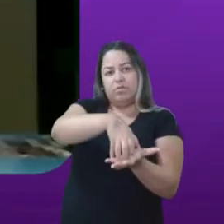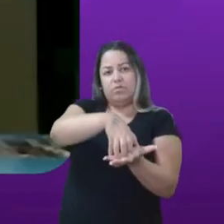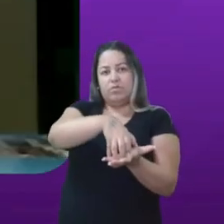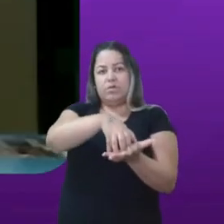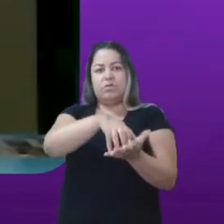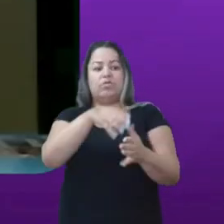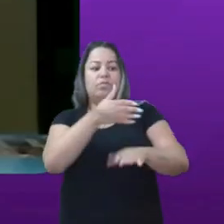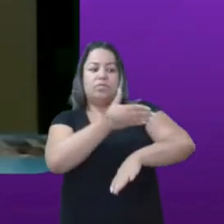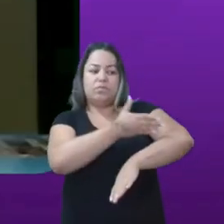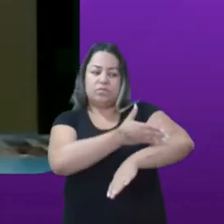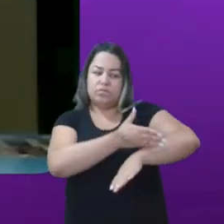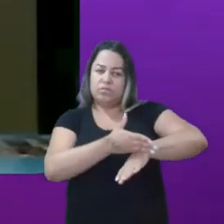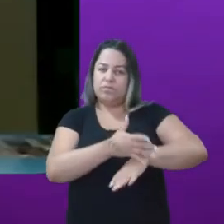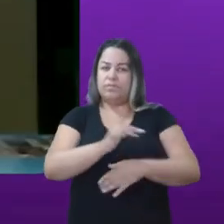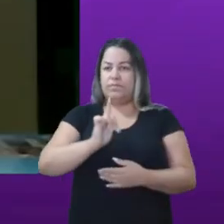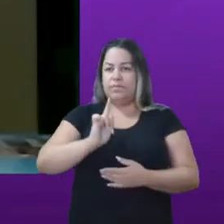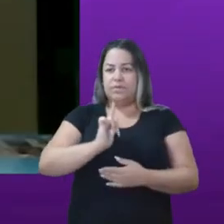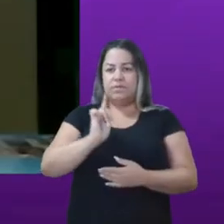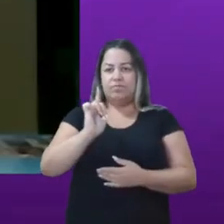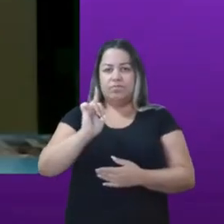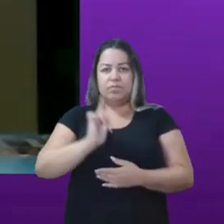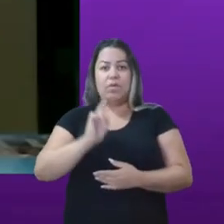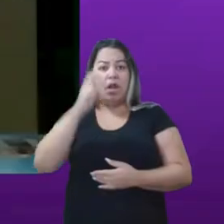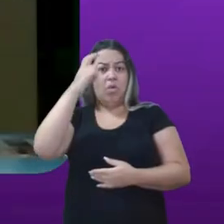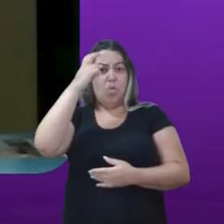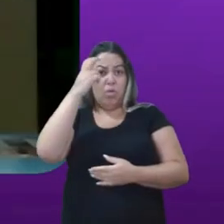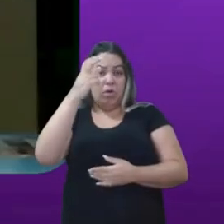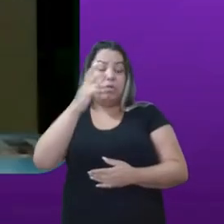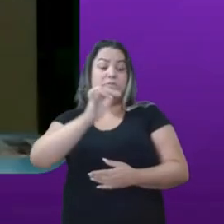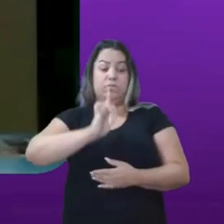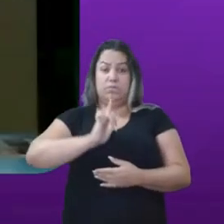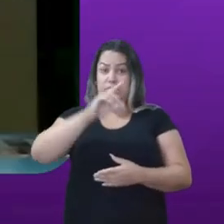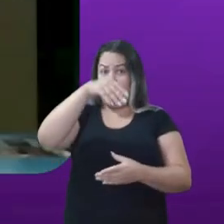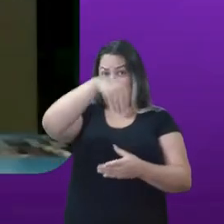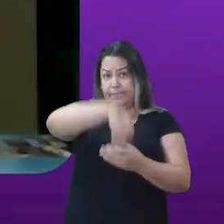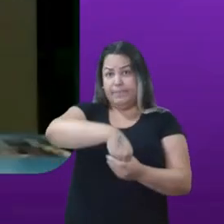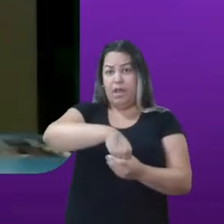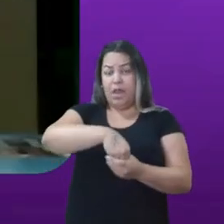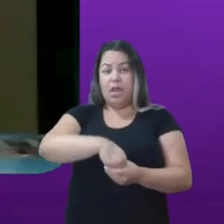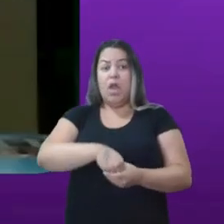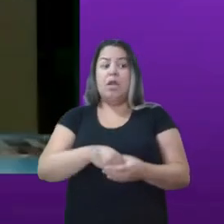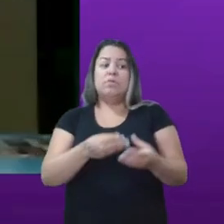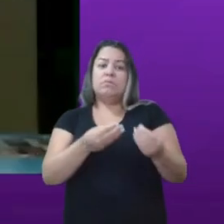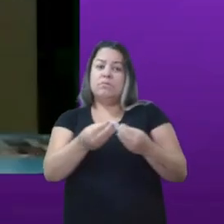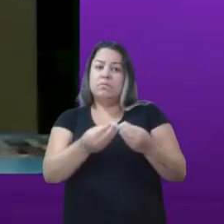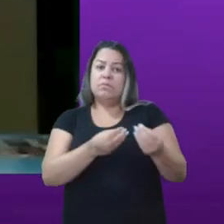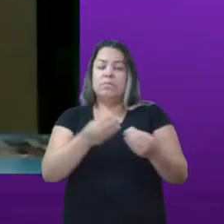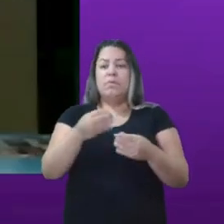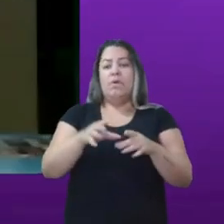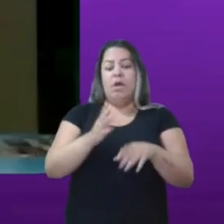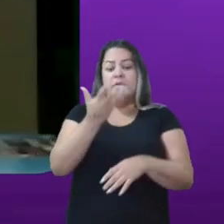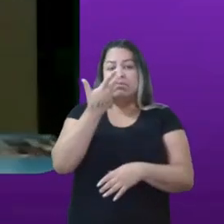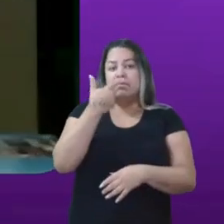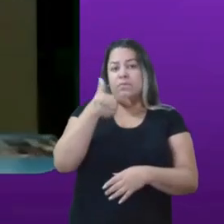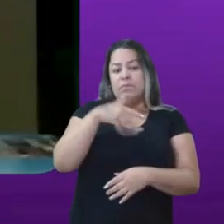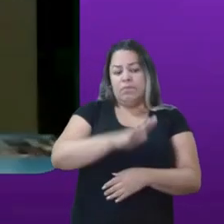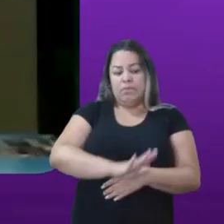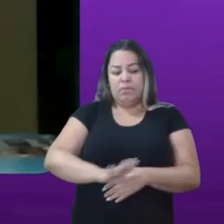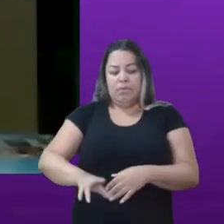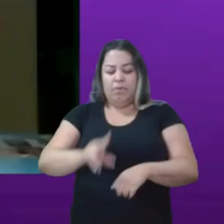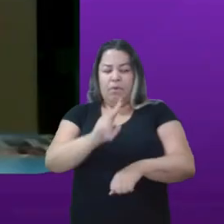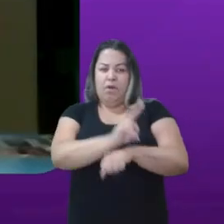de costumes tem, né, que tipo de cultura existe ali, né, como é que essas crianças estão sendo cuidadas